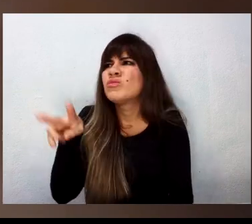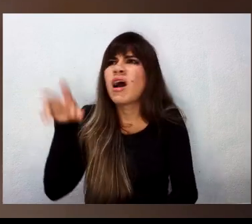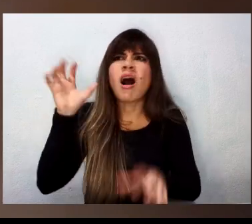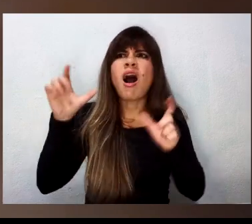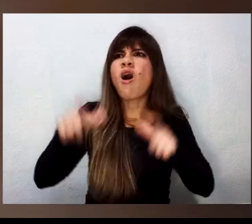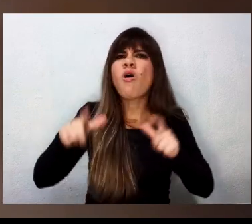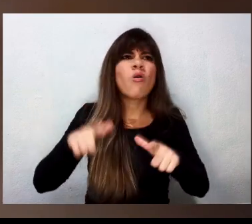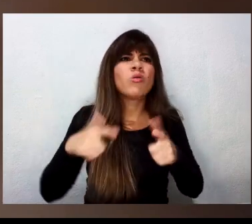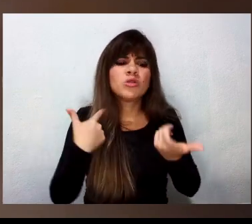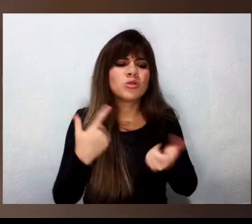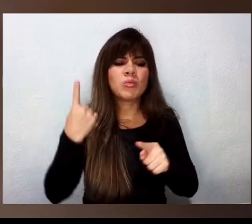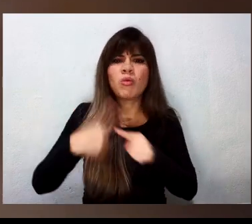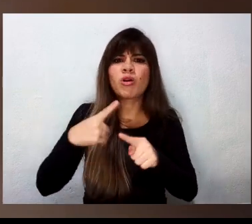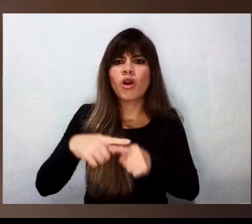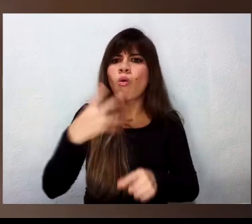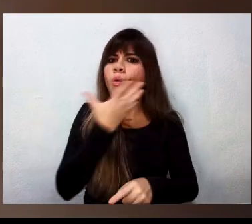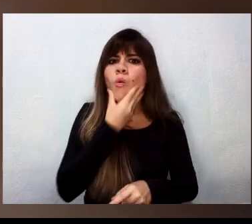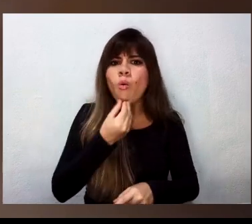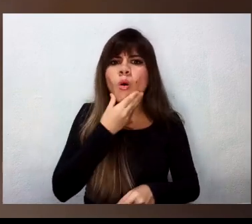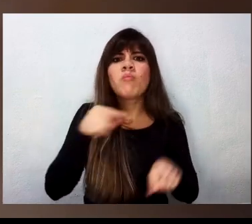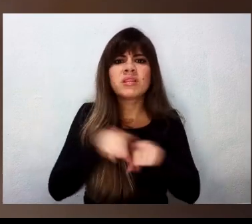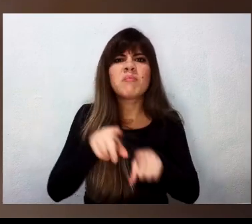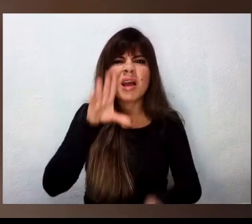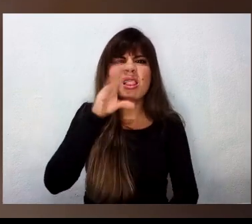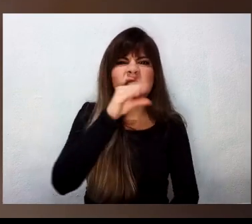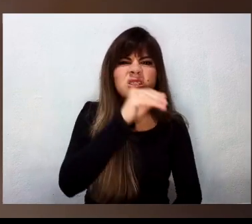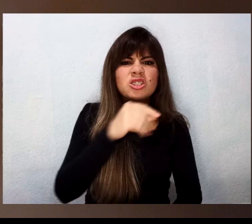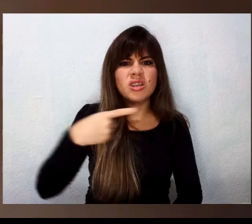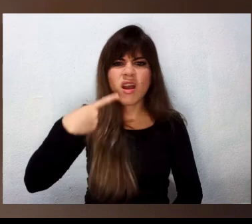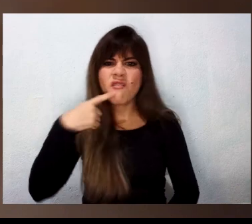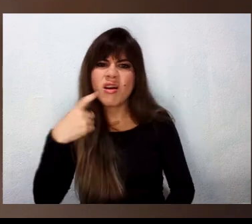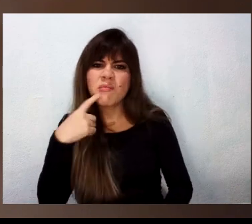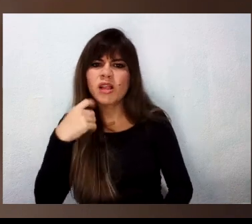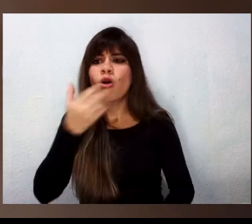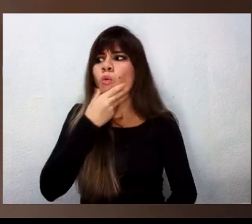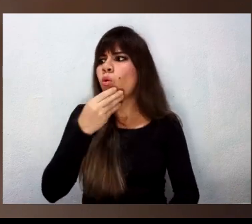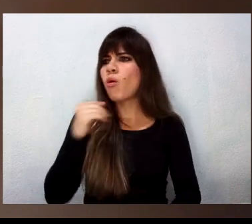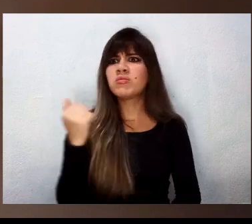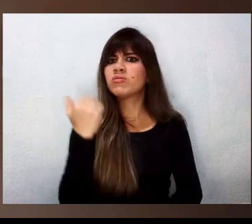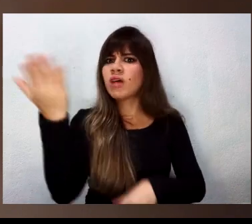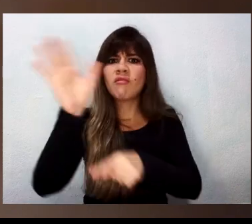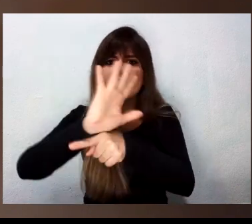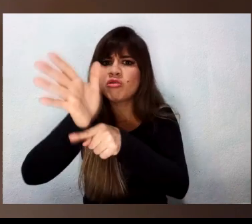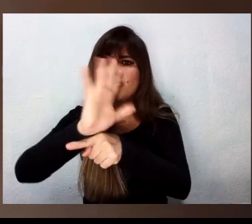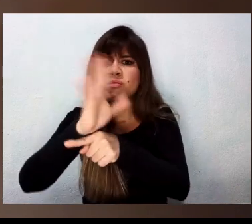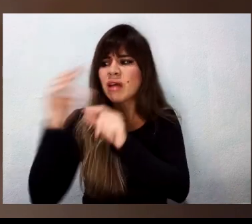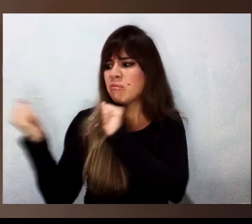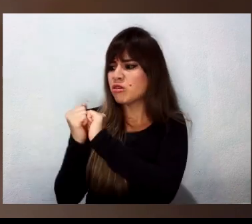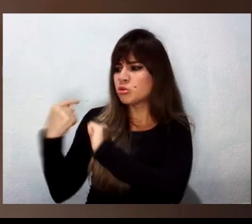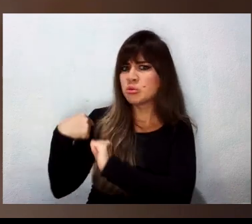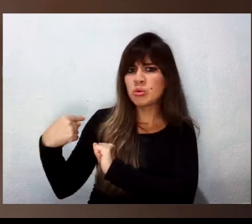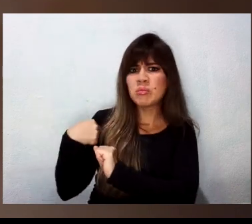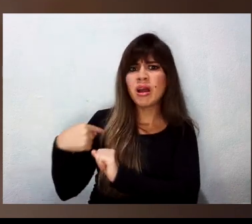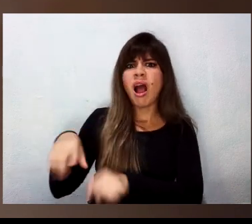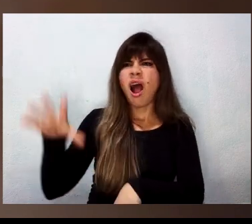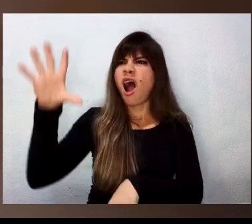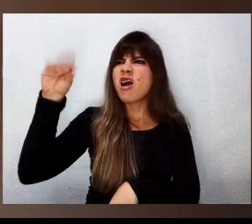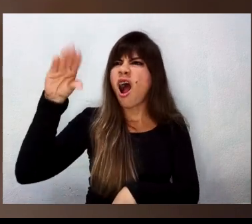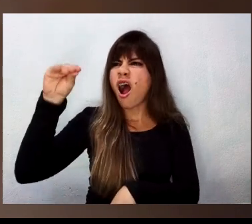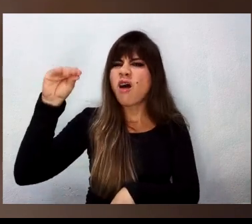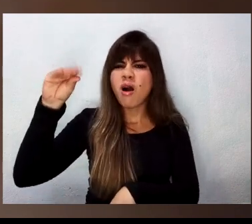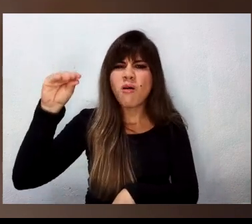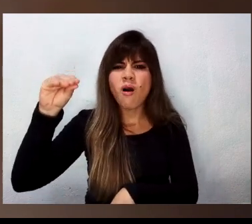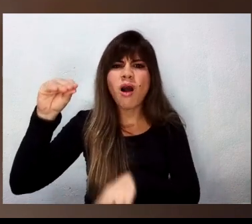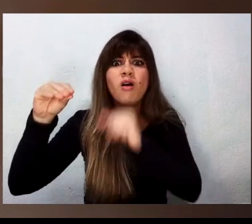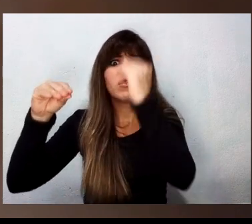olhar, se para o bicho latindo ou para o homem, porque o homem também latia e também era vermelho. E o homem não tava no filme, tava do meu lado. O bicho vermelho latindo alto, forte,